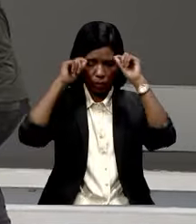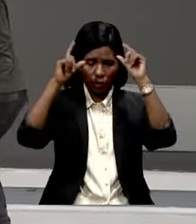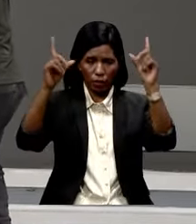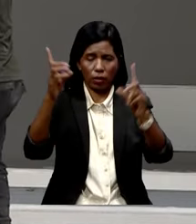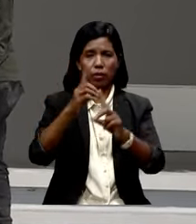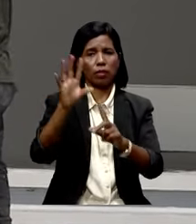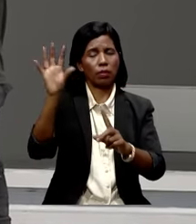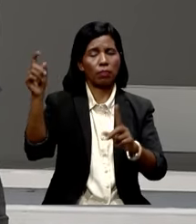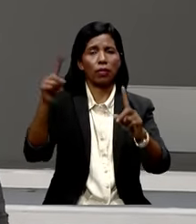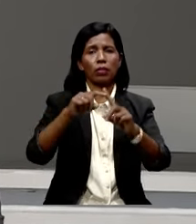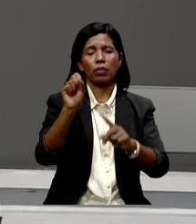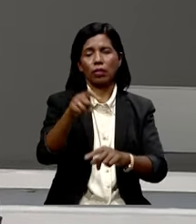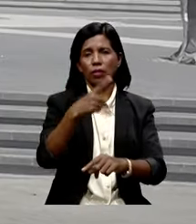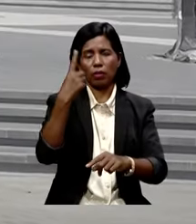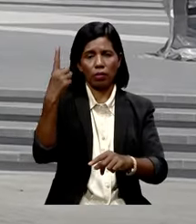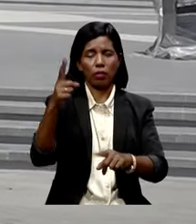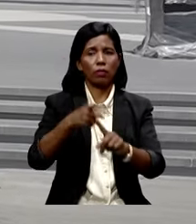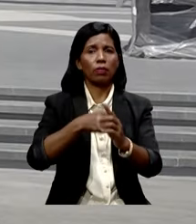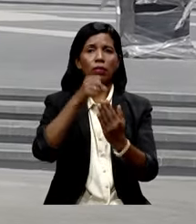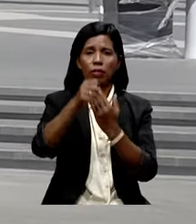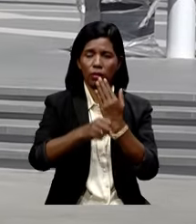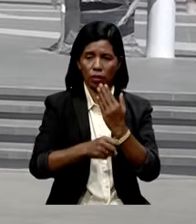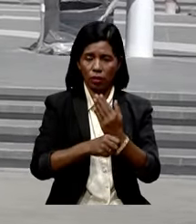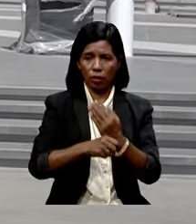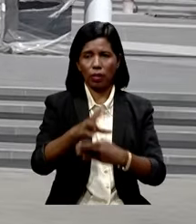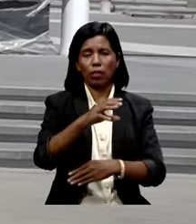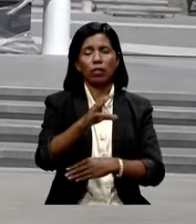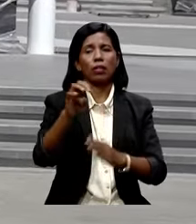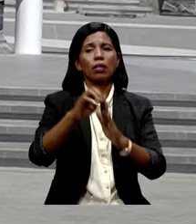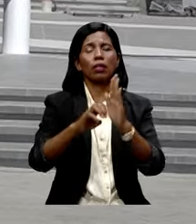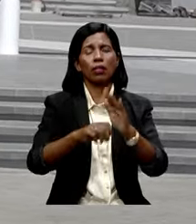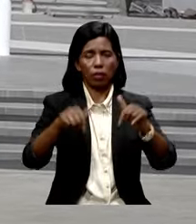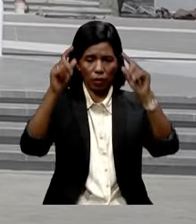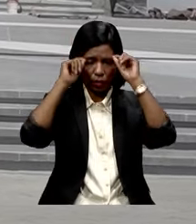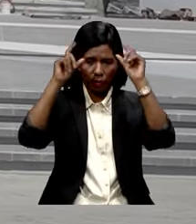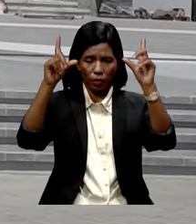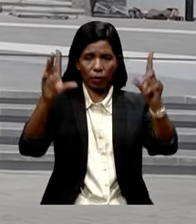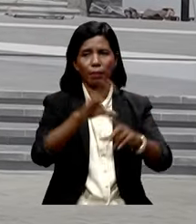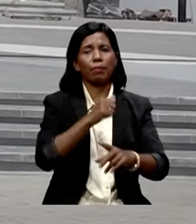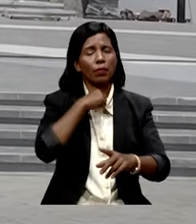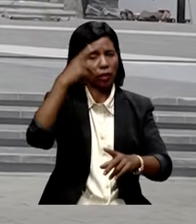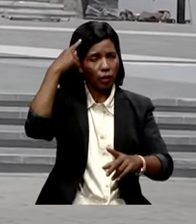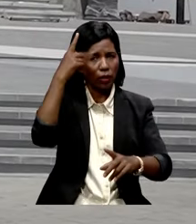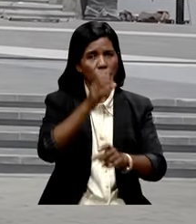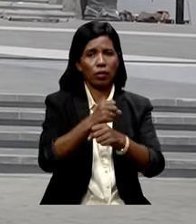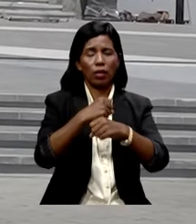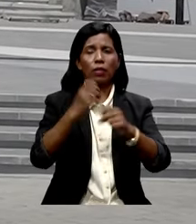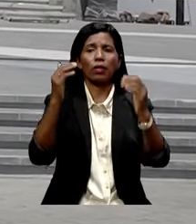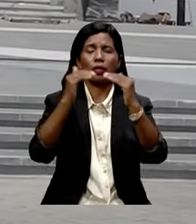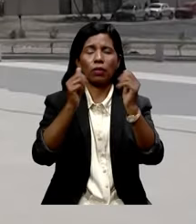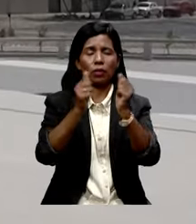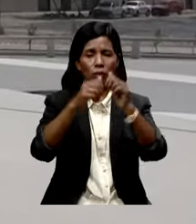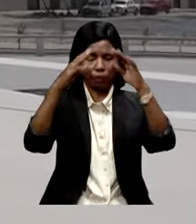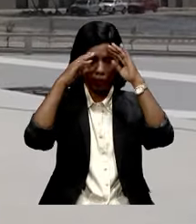loron sia to loron sanulo resinida fulan setembro, durante estadia e a Timor-Leste, Papa Francisco se halo encontro o